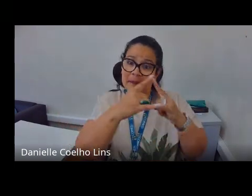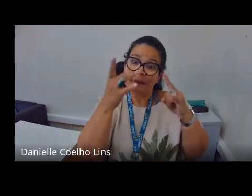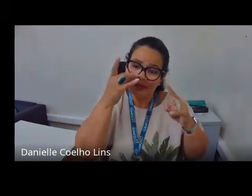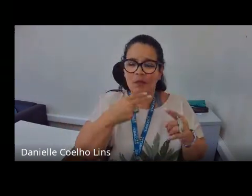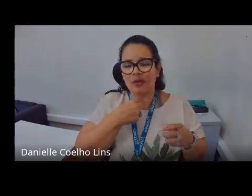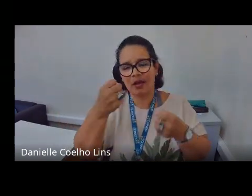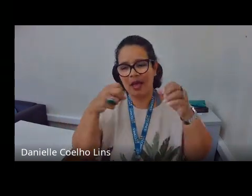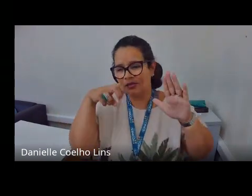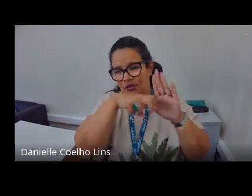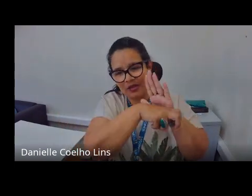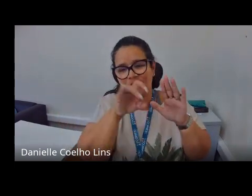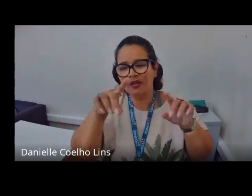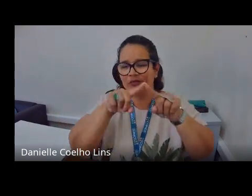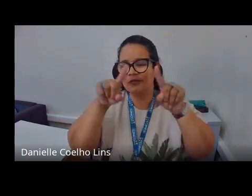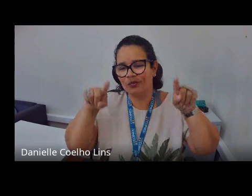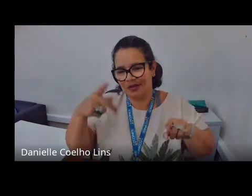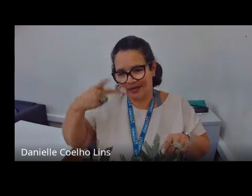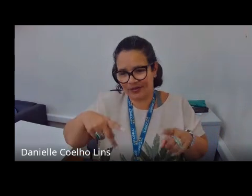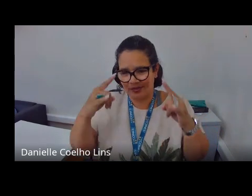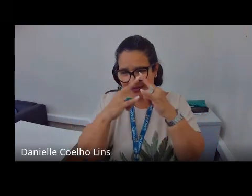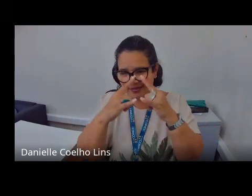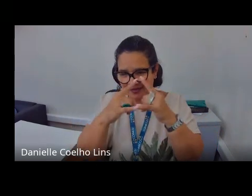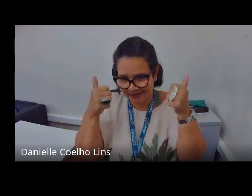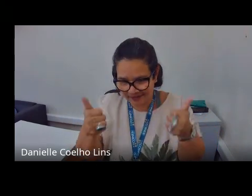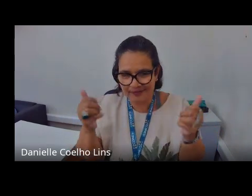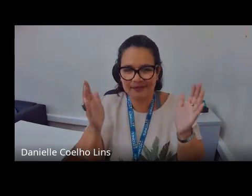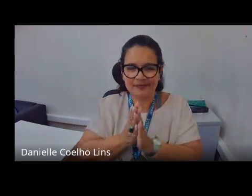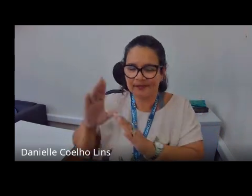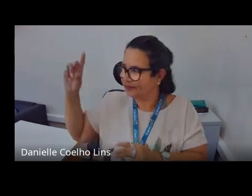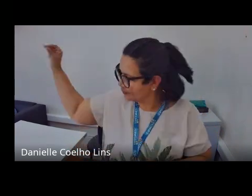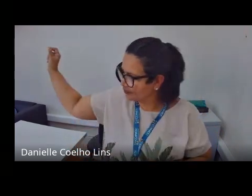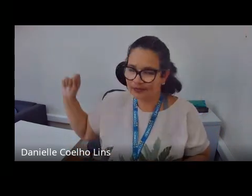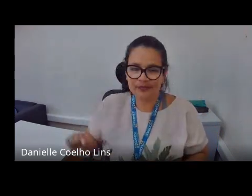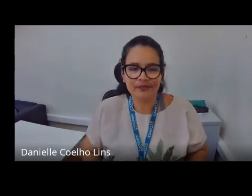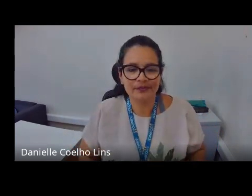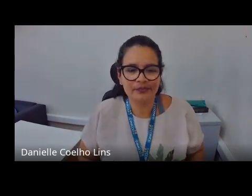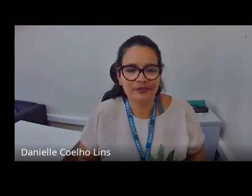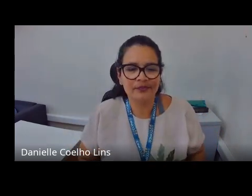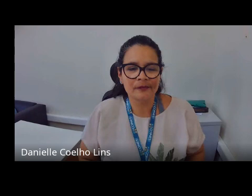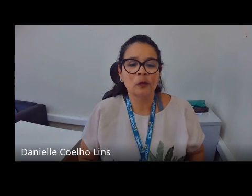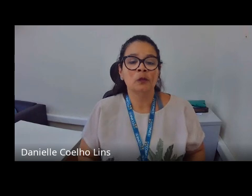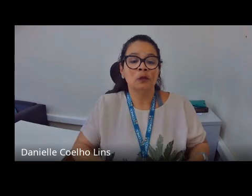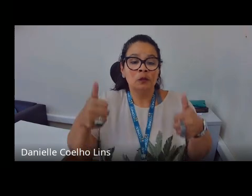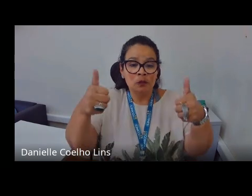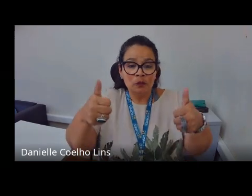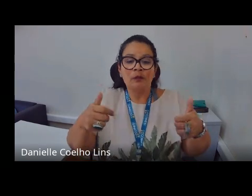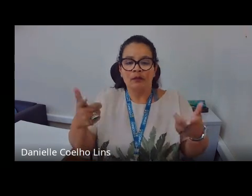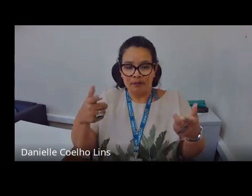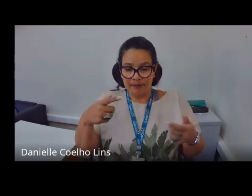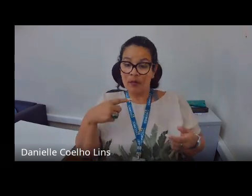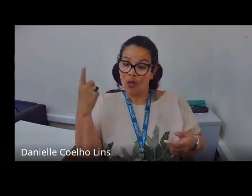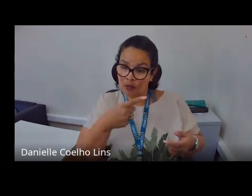participar, mas assim, o INES, ele vocês querendo vir aqui visitar, pode vir, mas a gente não tem